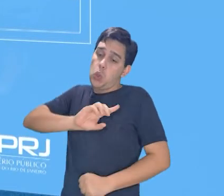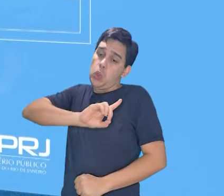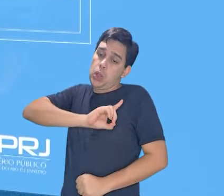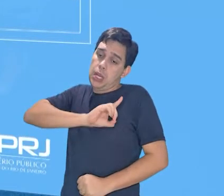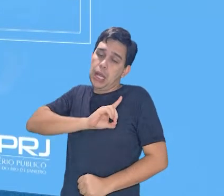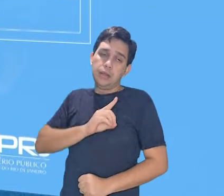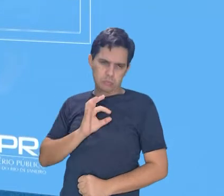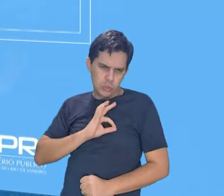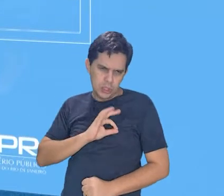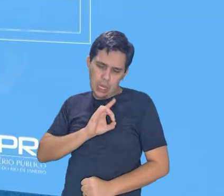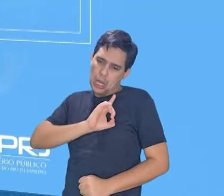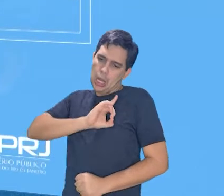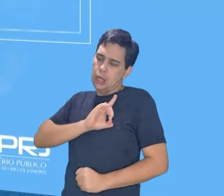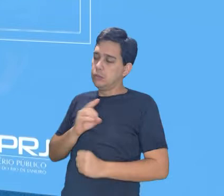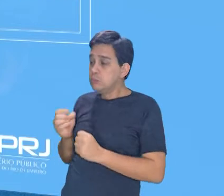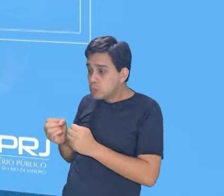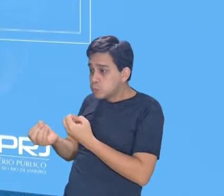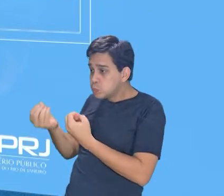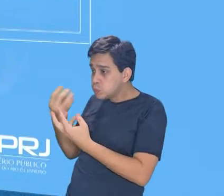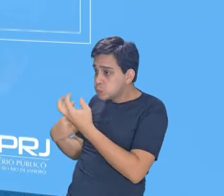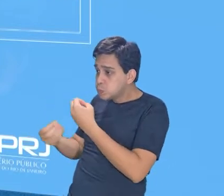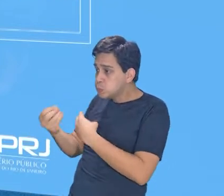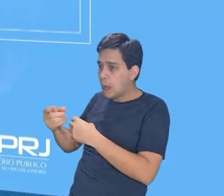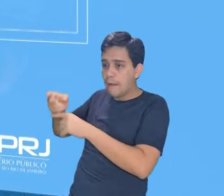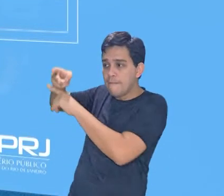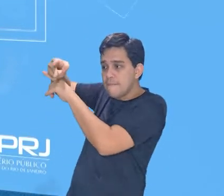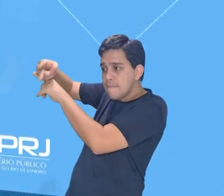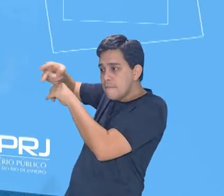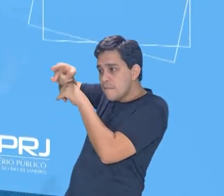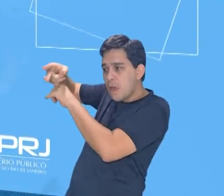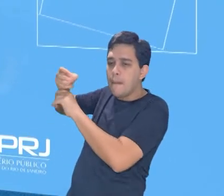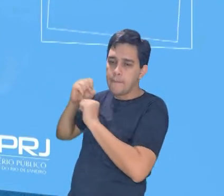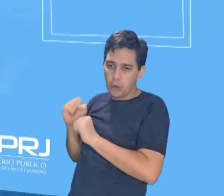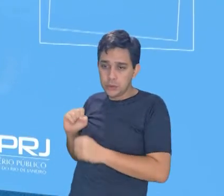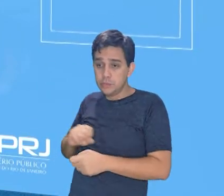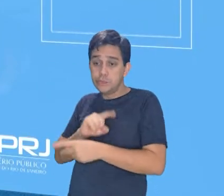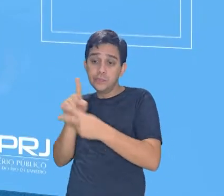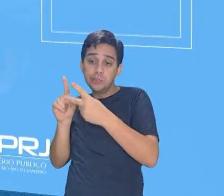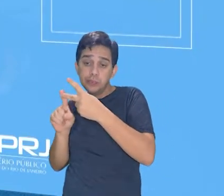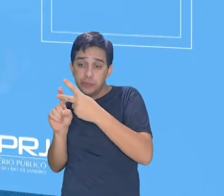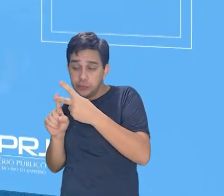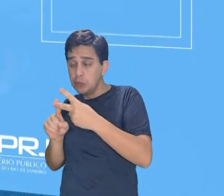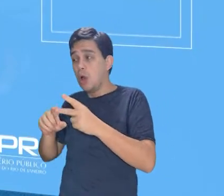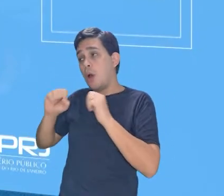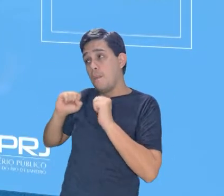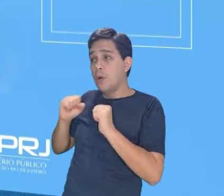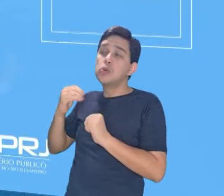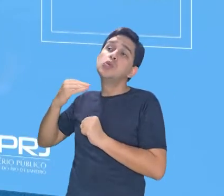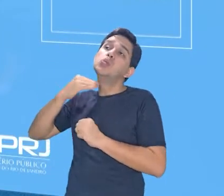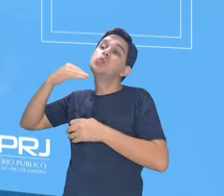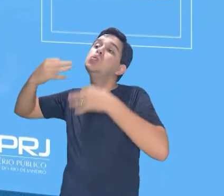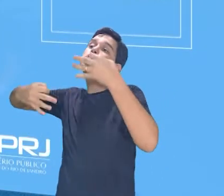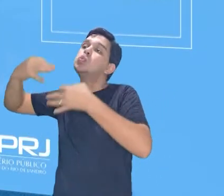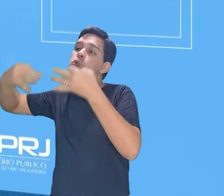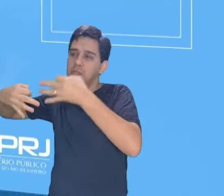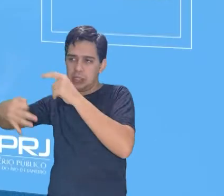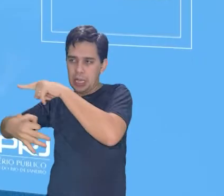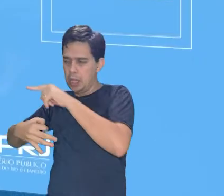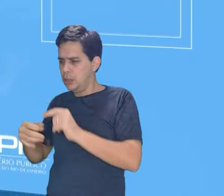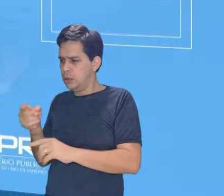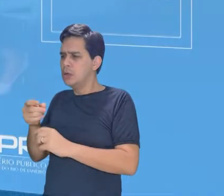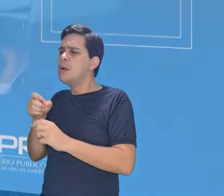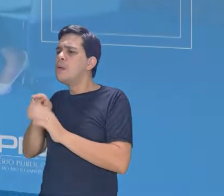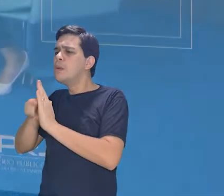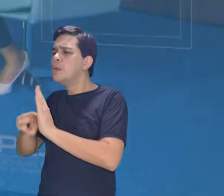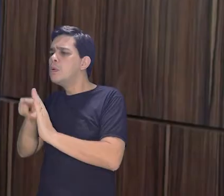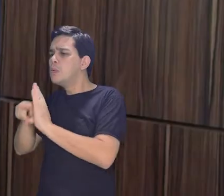mesmo protocolo que é seguido em juízo, ou ele pode ser realizado em juízo. Geralmente, ele é realizado principalmente pelo juiz criminal,